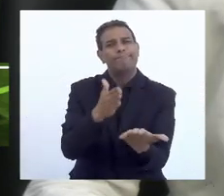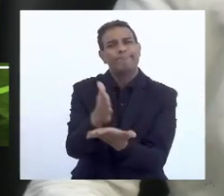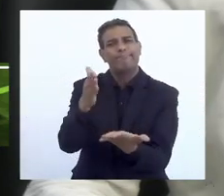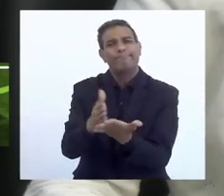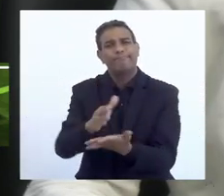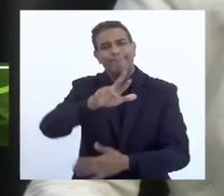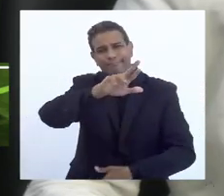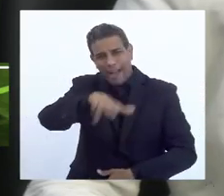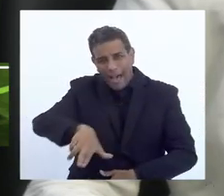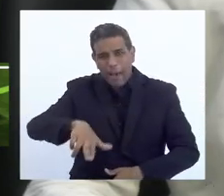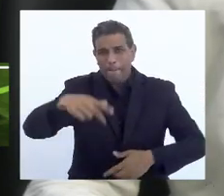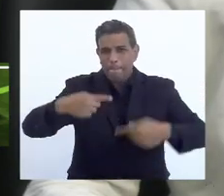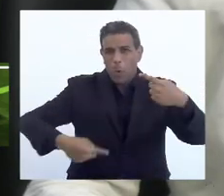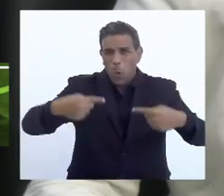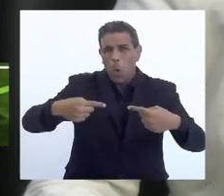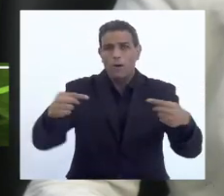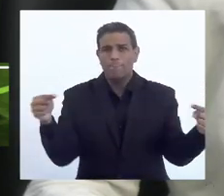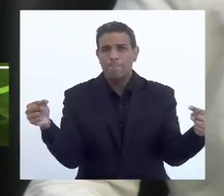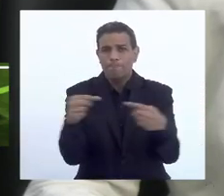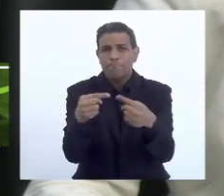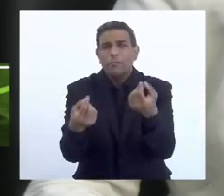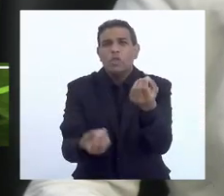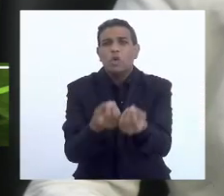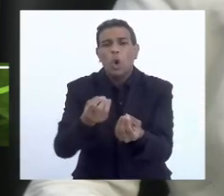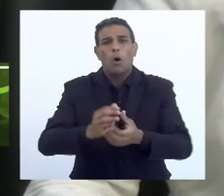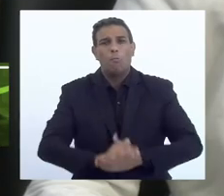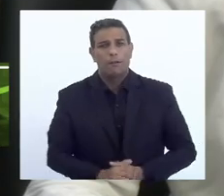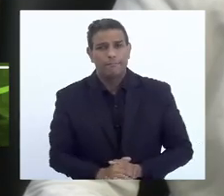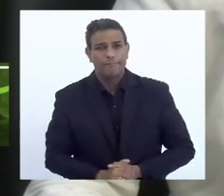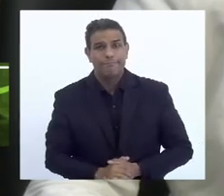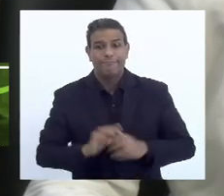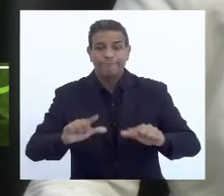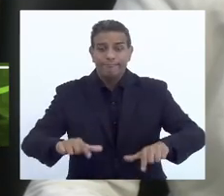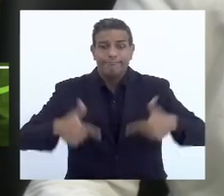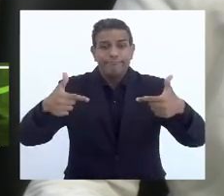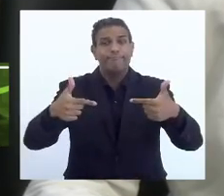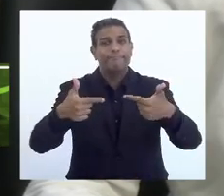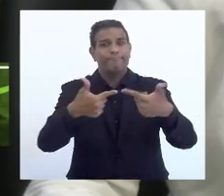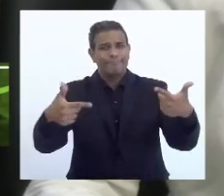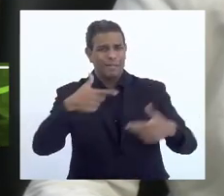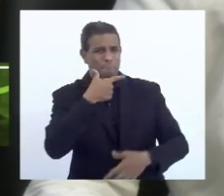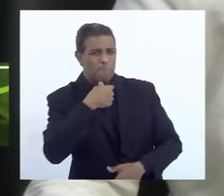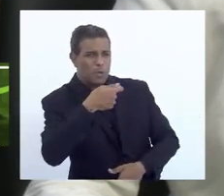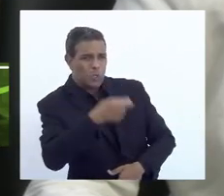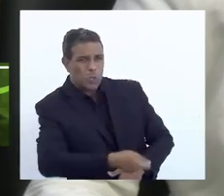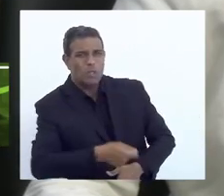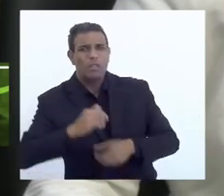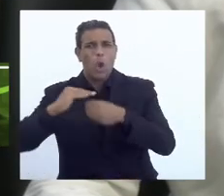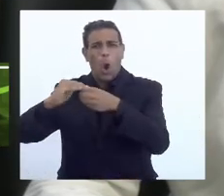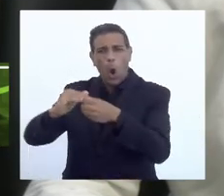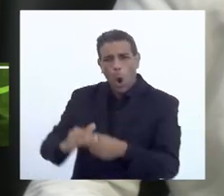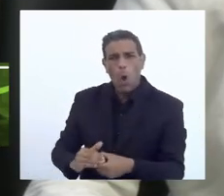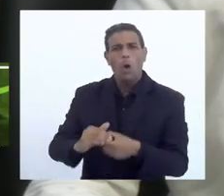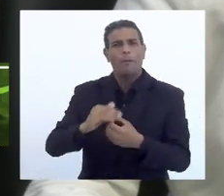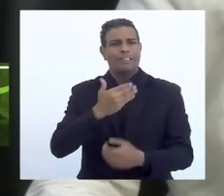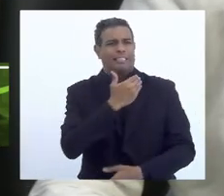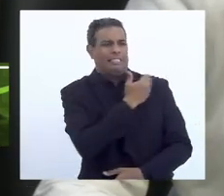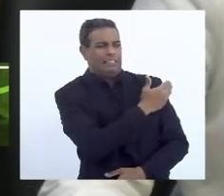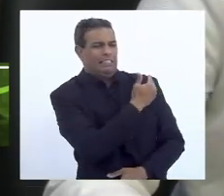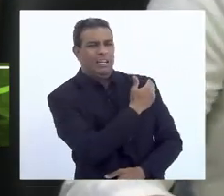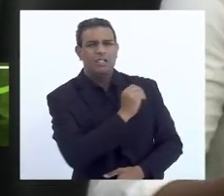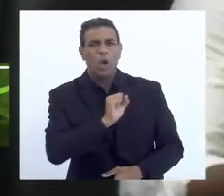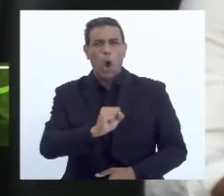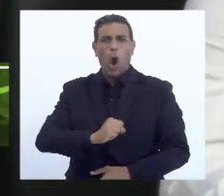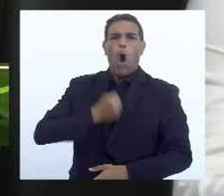são política, né? É a ideia, isso não é política, isso é outra coisa, isso é machismo, isso é misoginia, isso é racismo, isso é